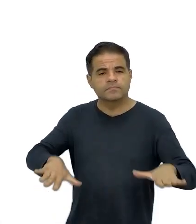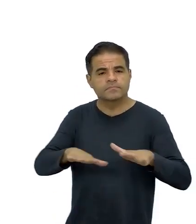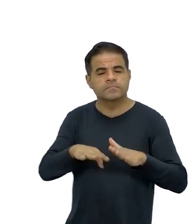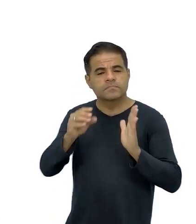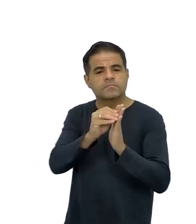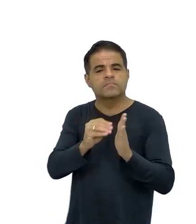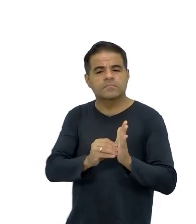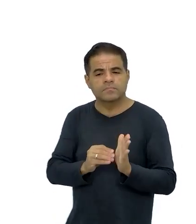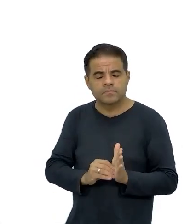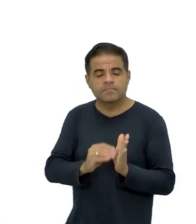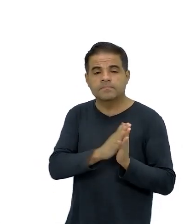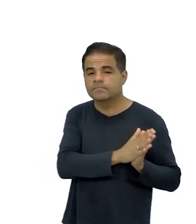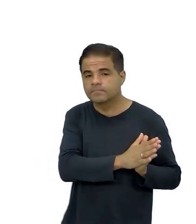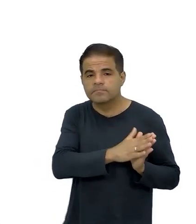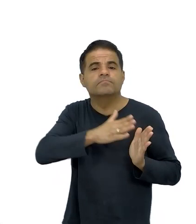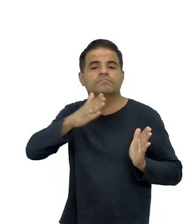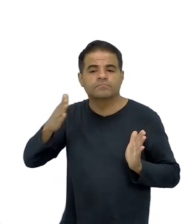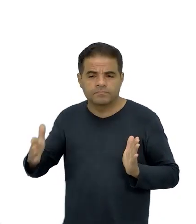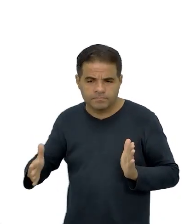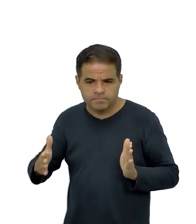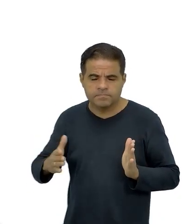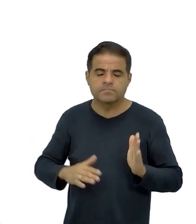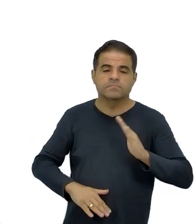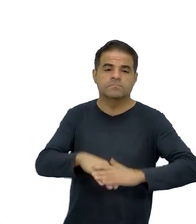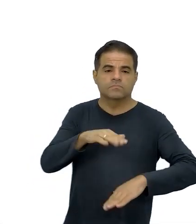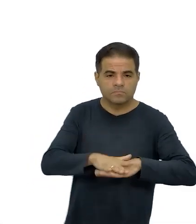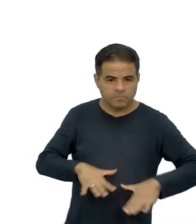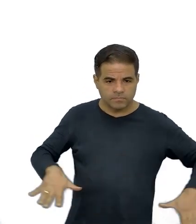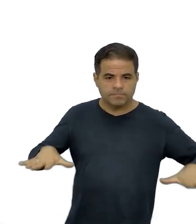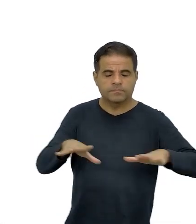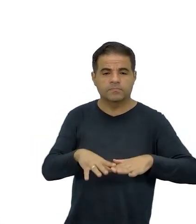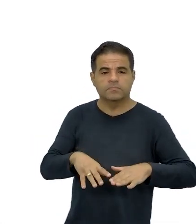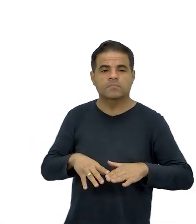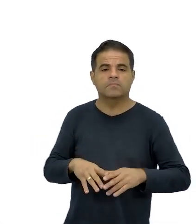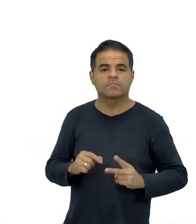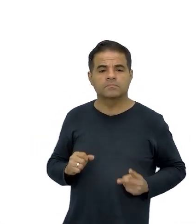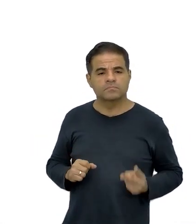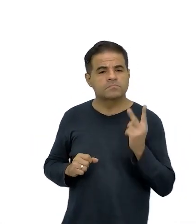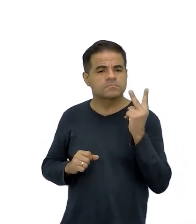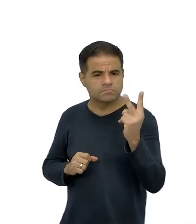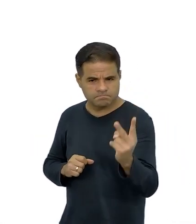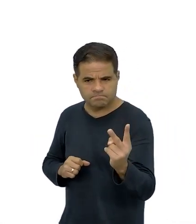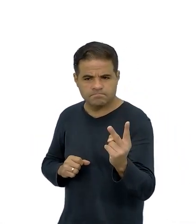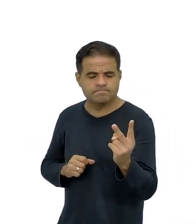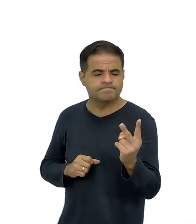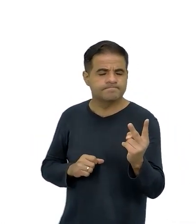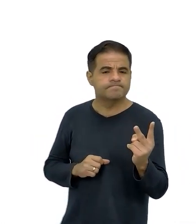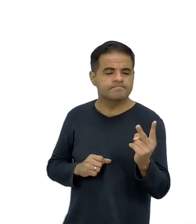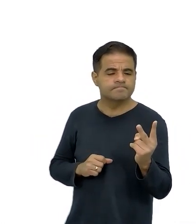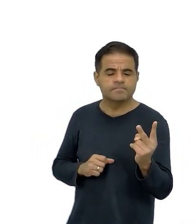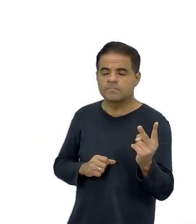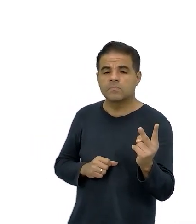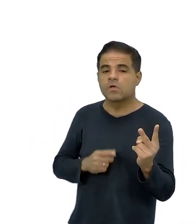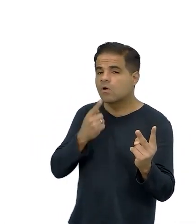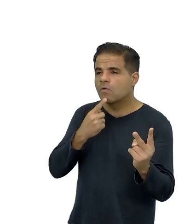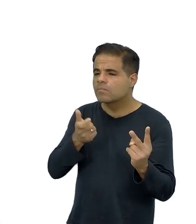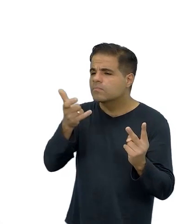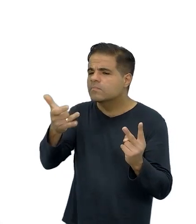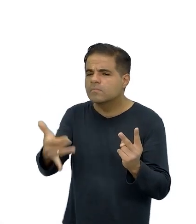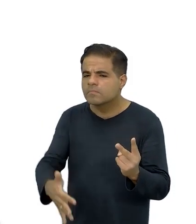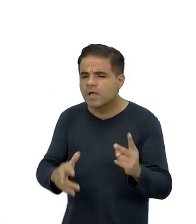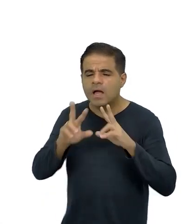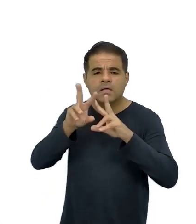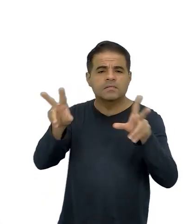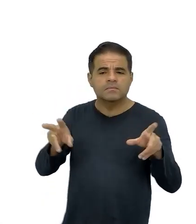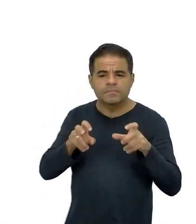uma determinada frase. Na 2, em duplas, vão dizer a